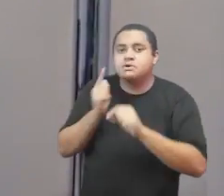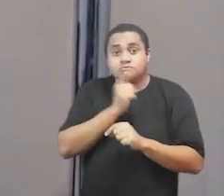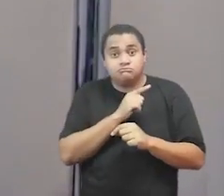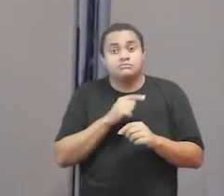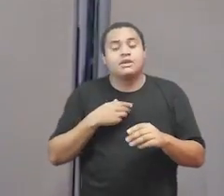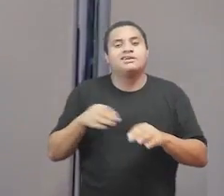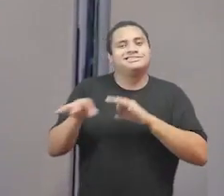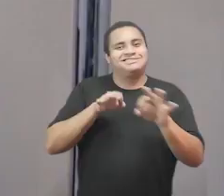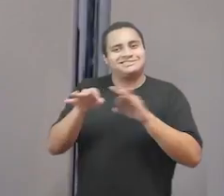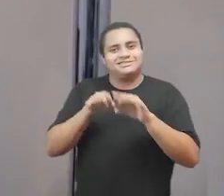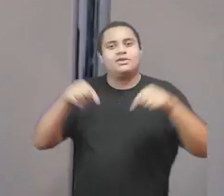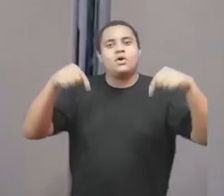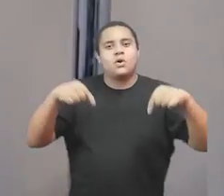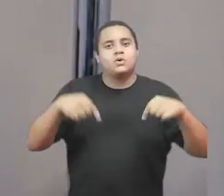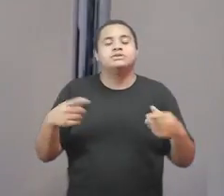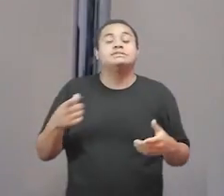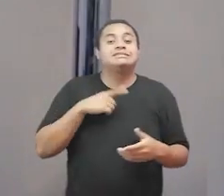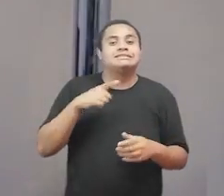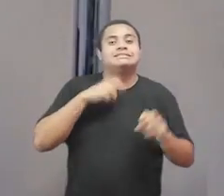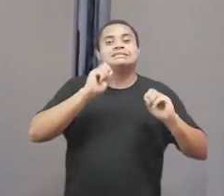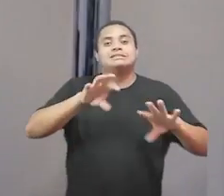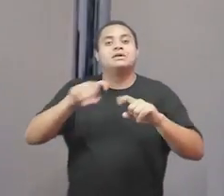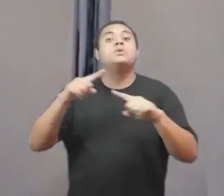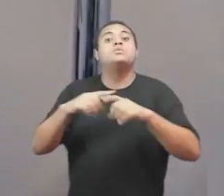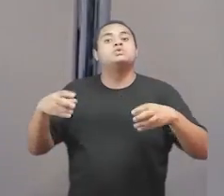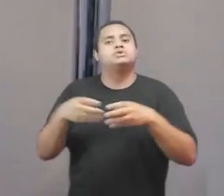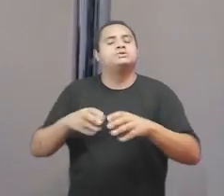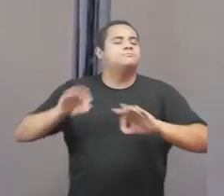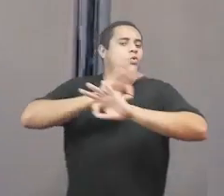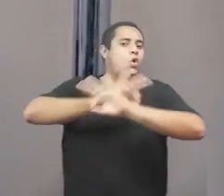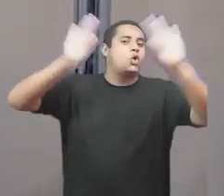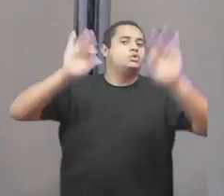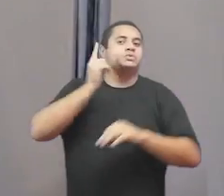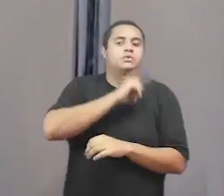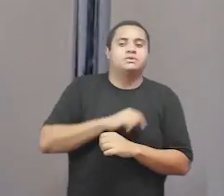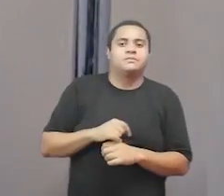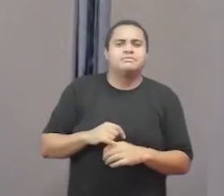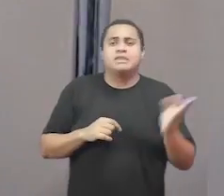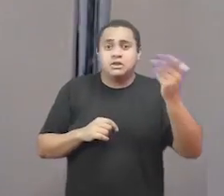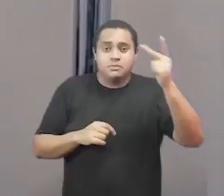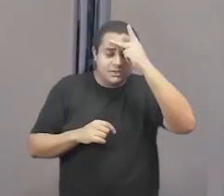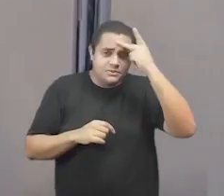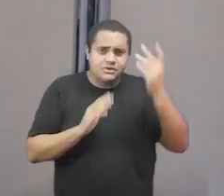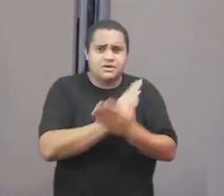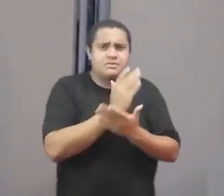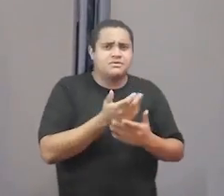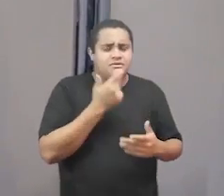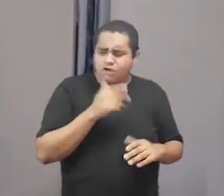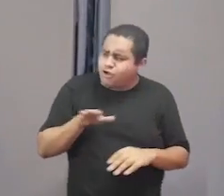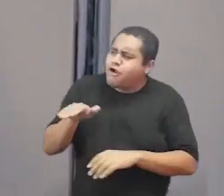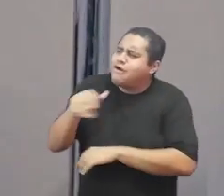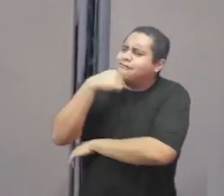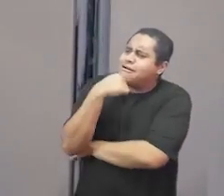eu consegui construir o que a gente está construindo agora, a escola, porque arrumei o time foda. E é engraçado como teve pessoas que falaram assim, oxi, tu